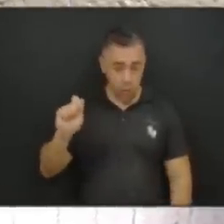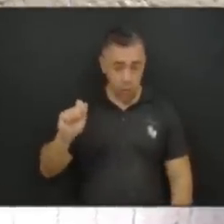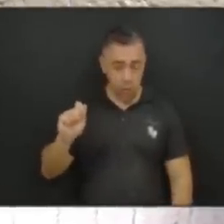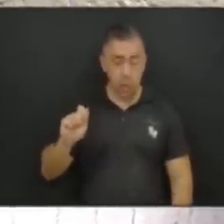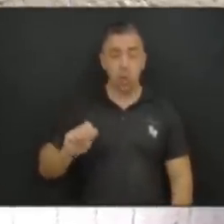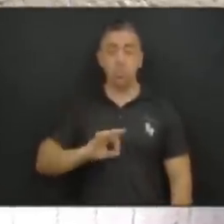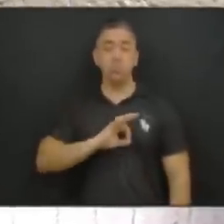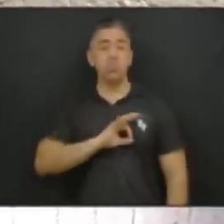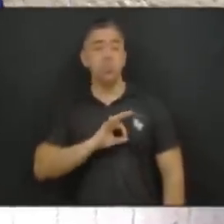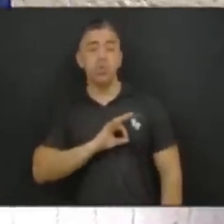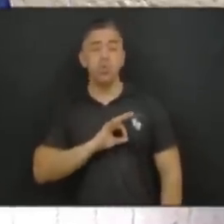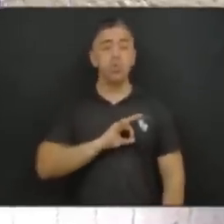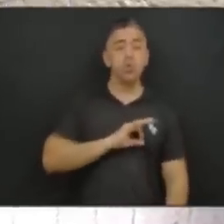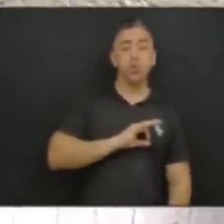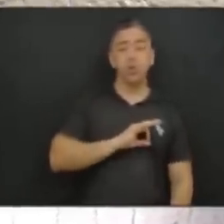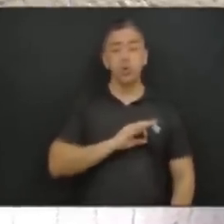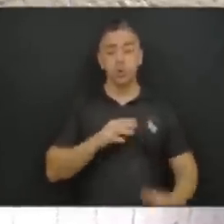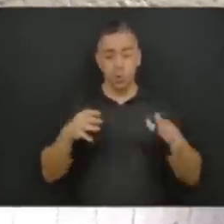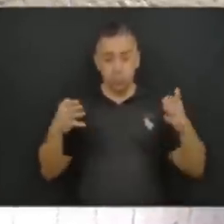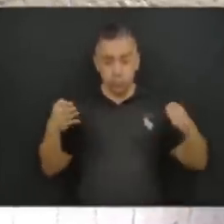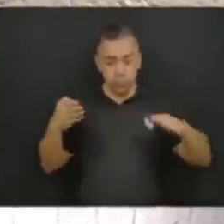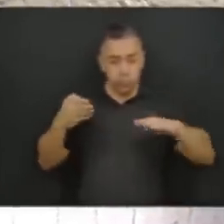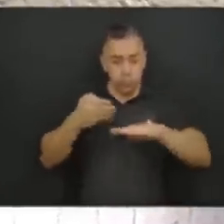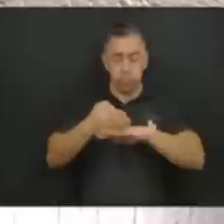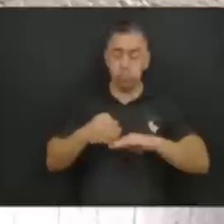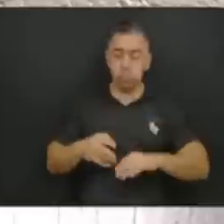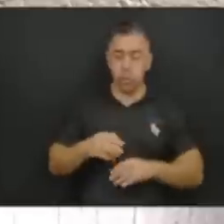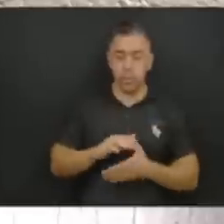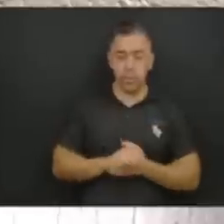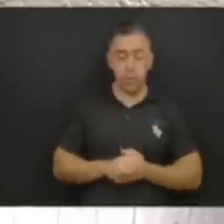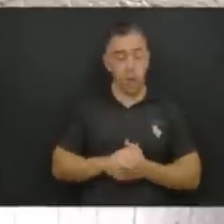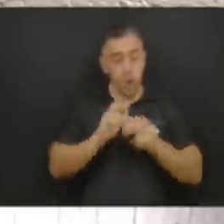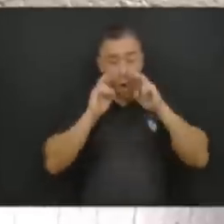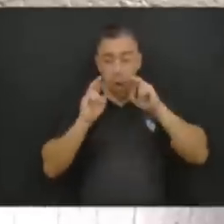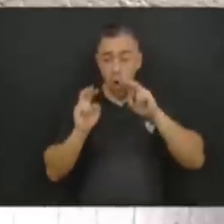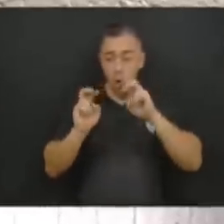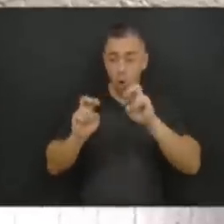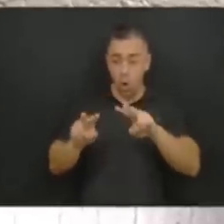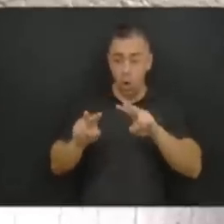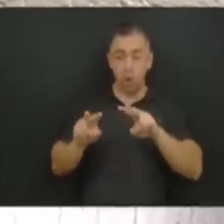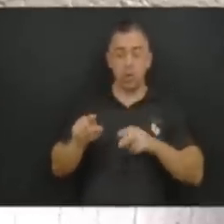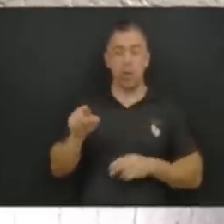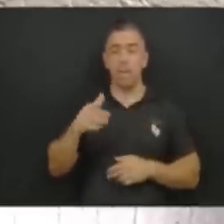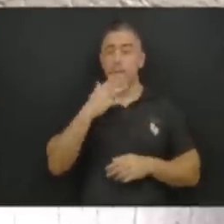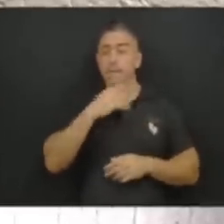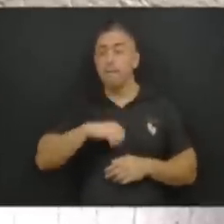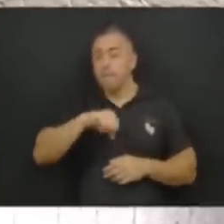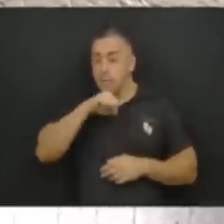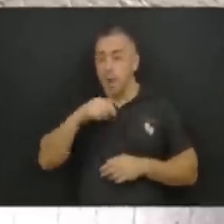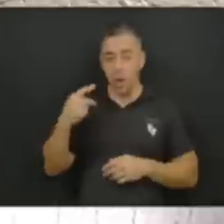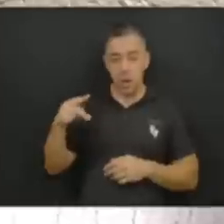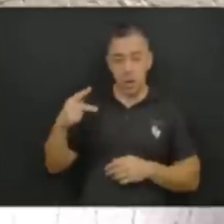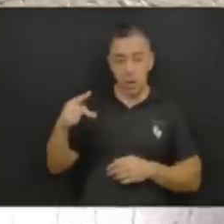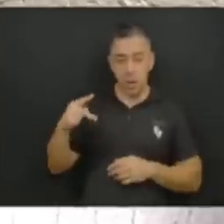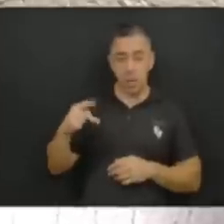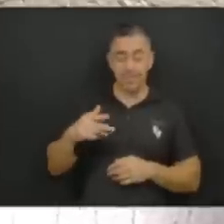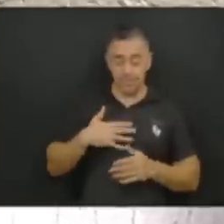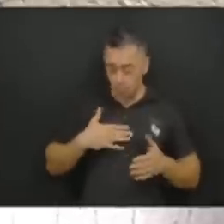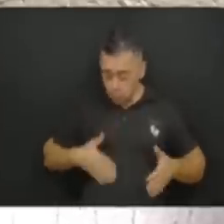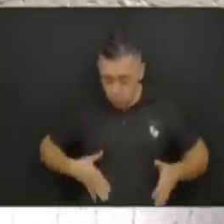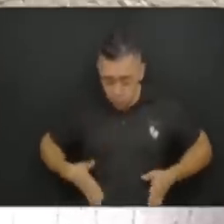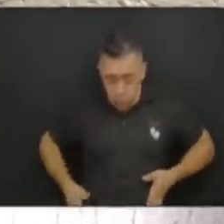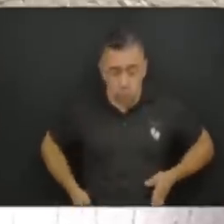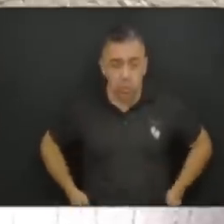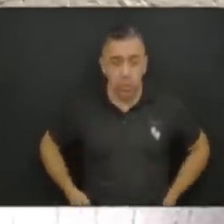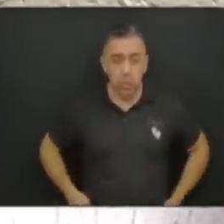Municipal de Araucária ele olha segundo informações do seu pai que é meu assessor eu tô sem documento